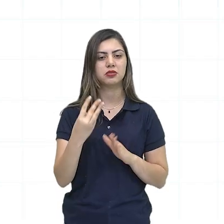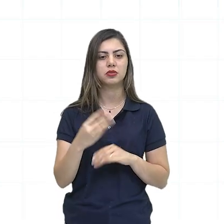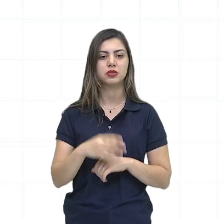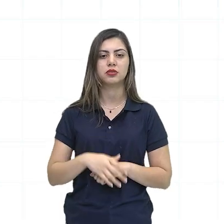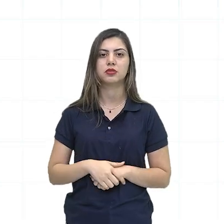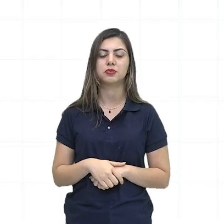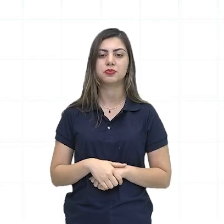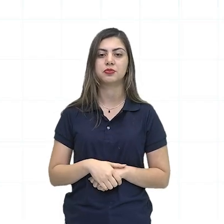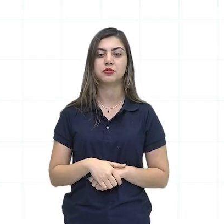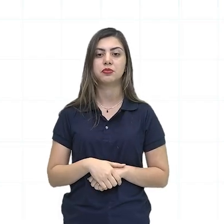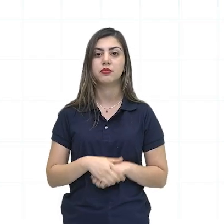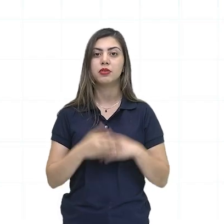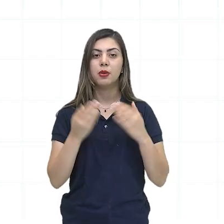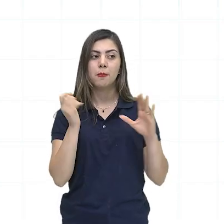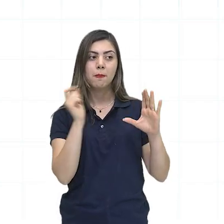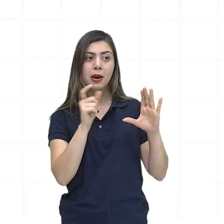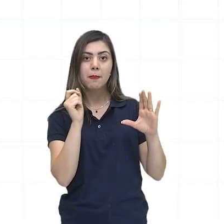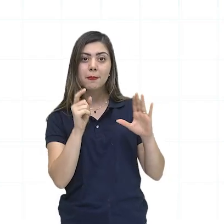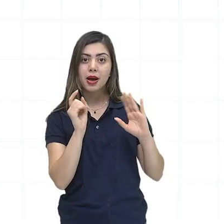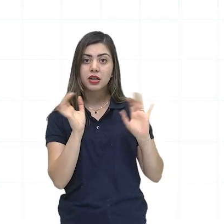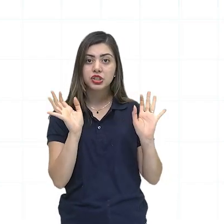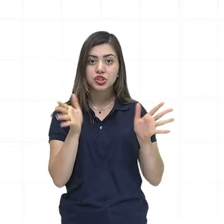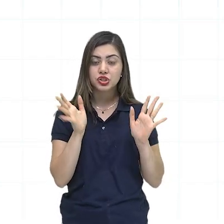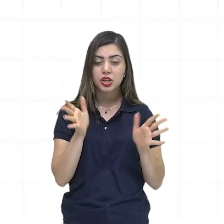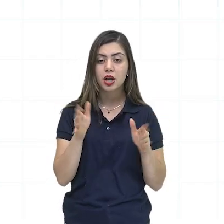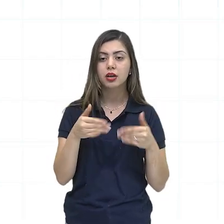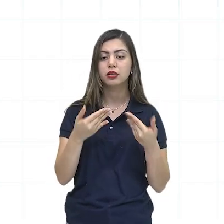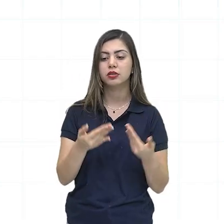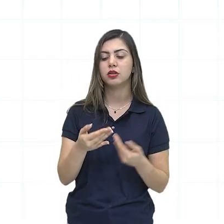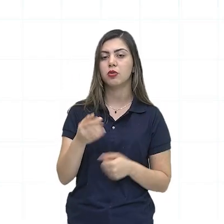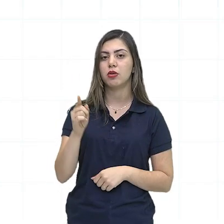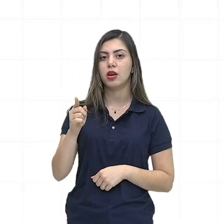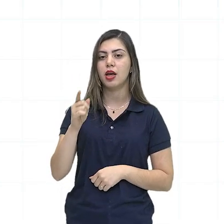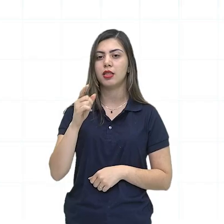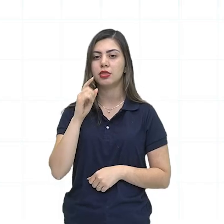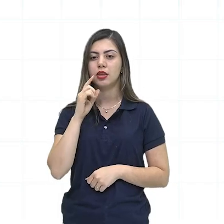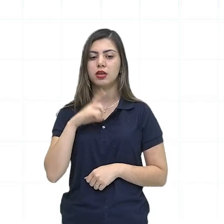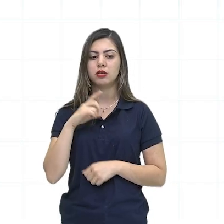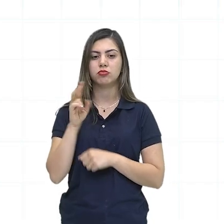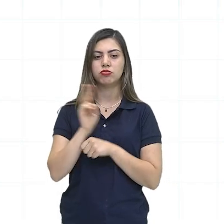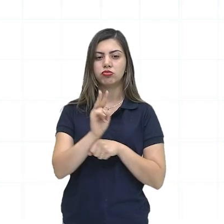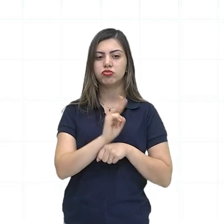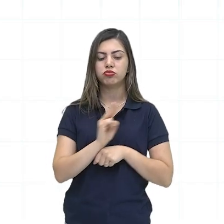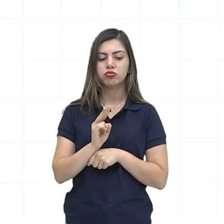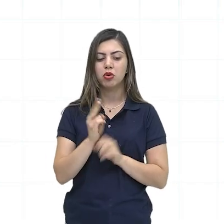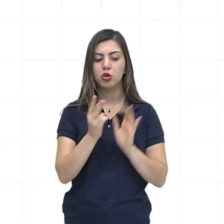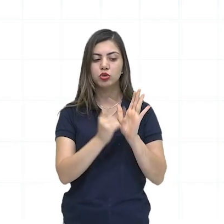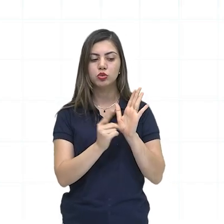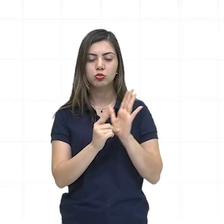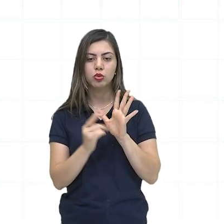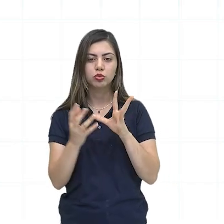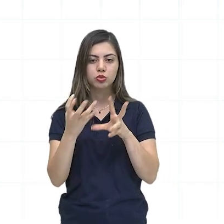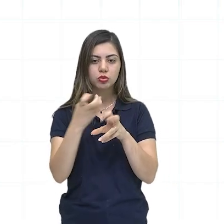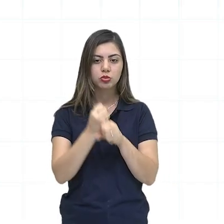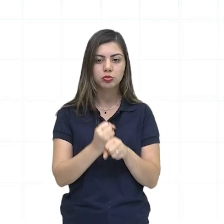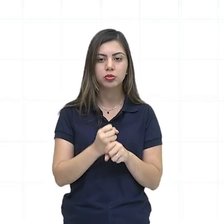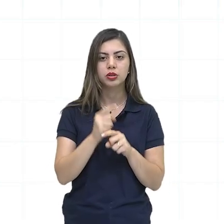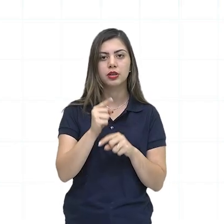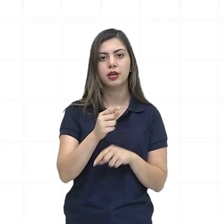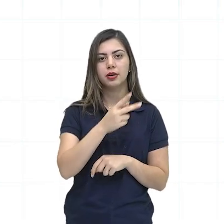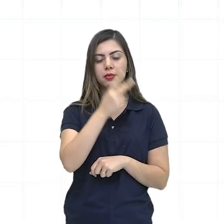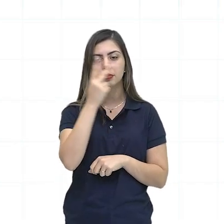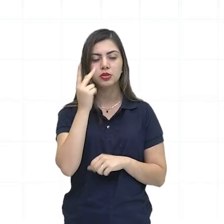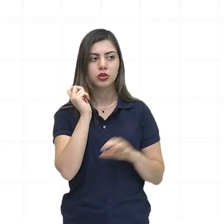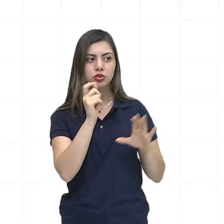dardos serem arremessados, o juiz contabiliza os pontos e o jogador retira os dardos do alvo.